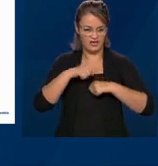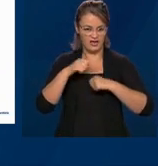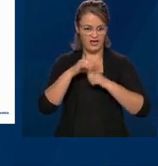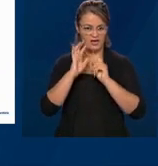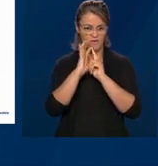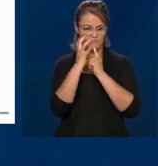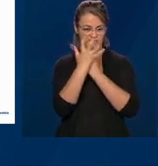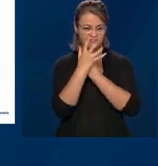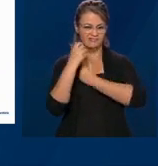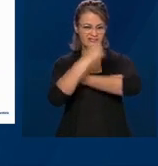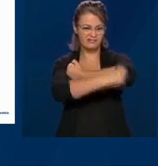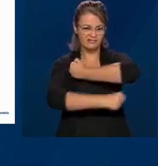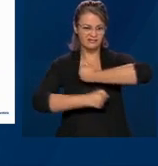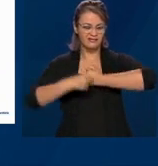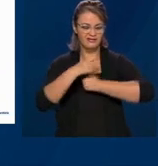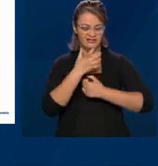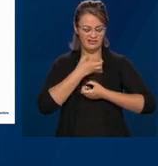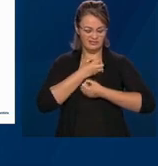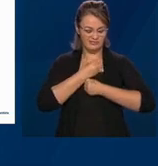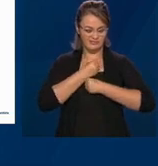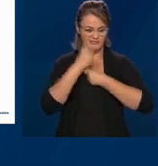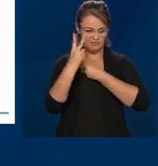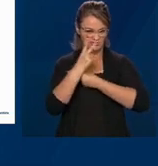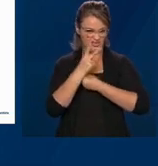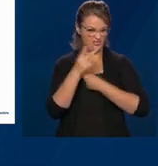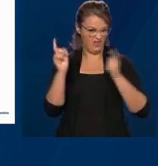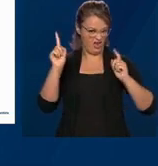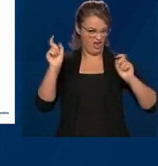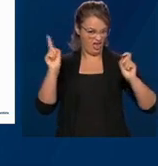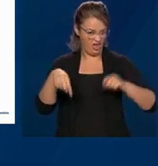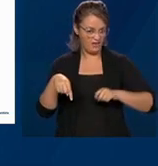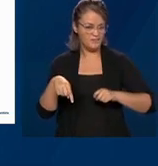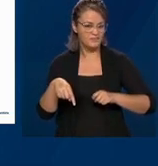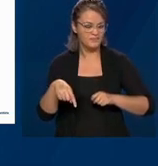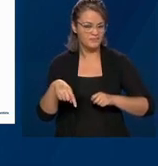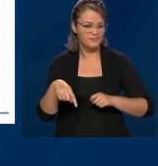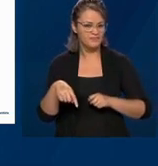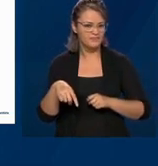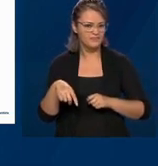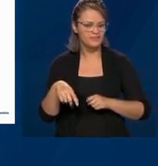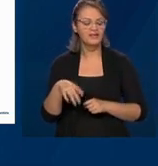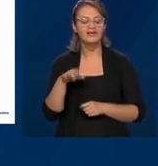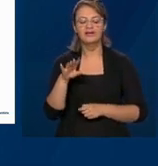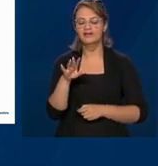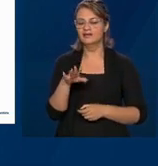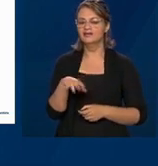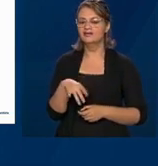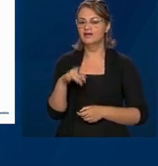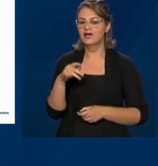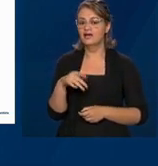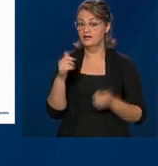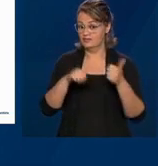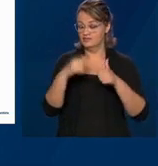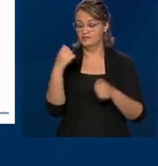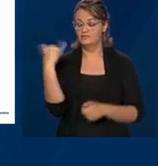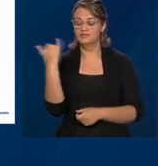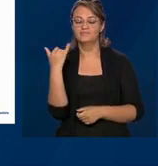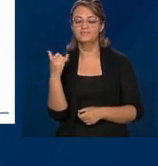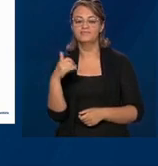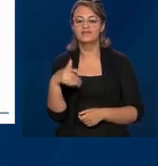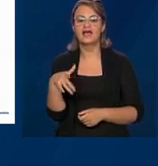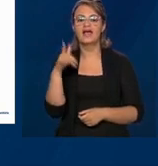vírus. Não existe o que a gente chama de imunidade, ou não foi observado, não foi considerado significativa, a